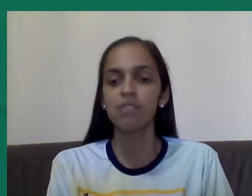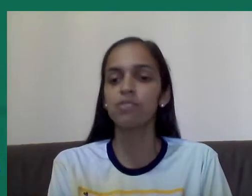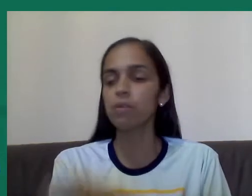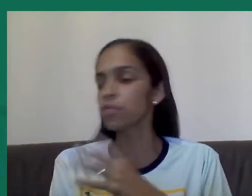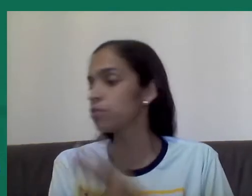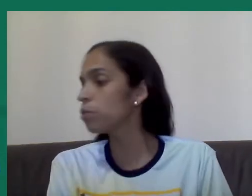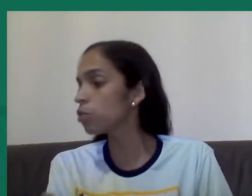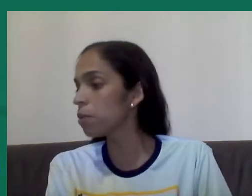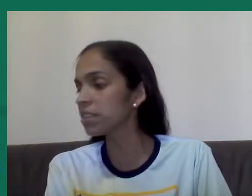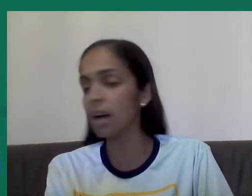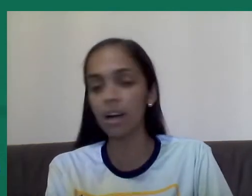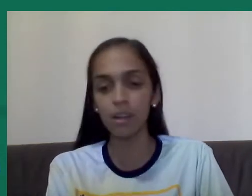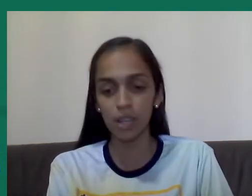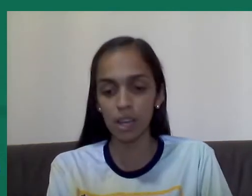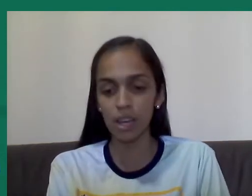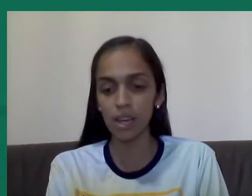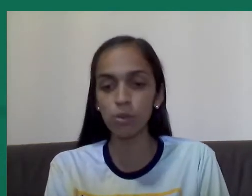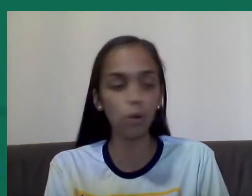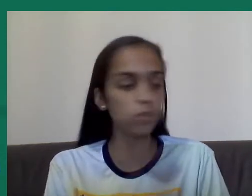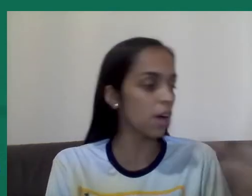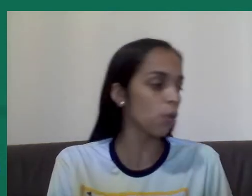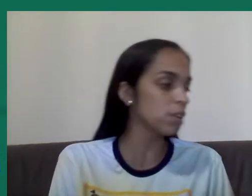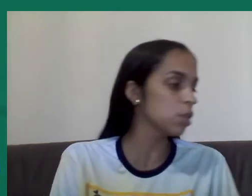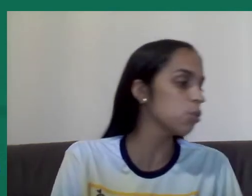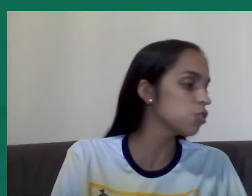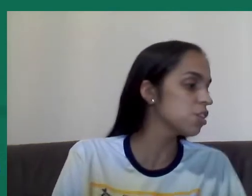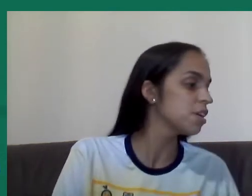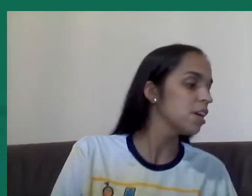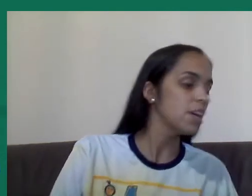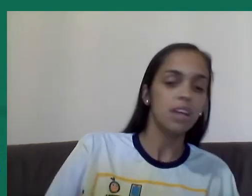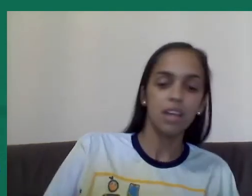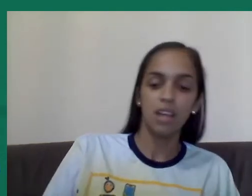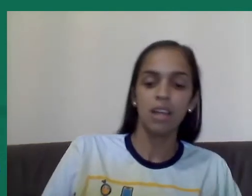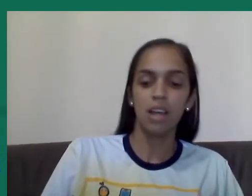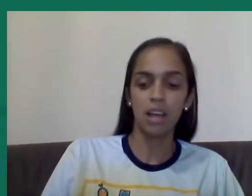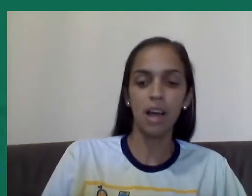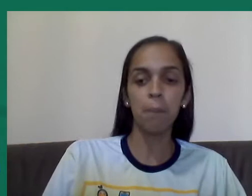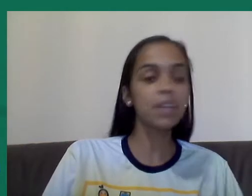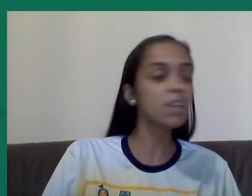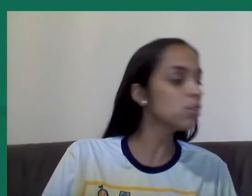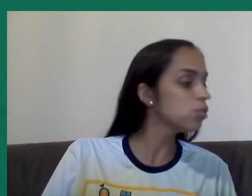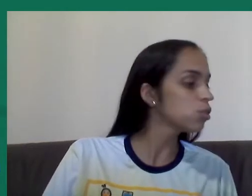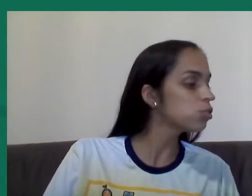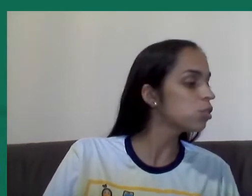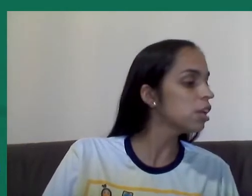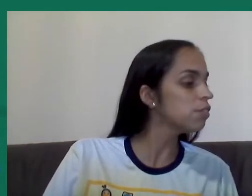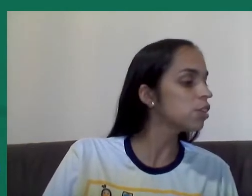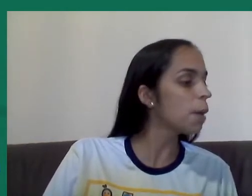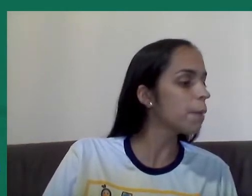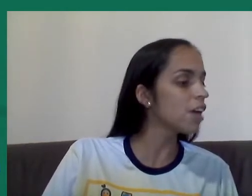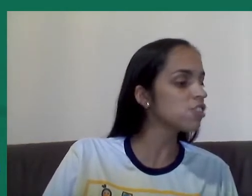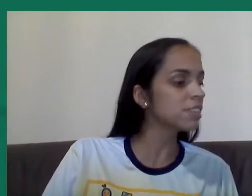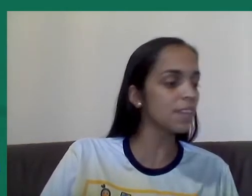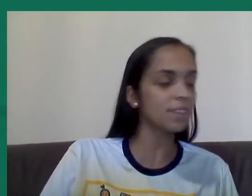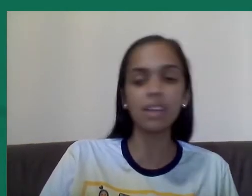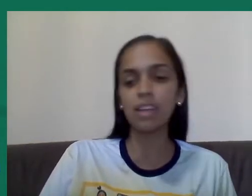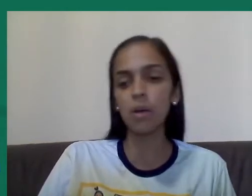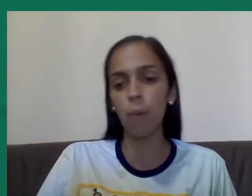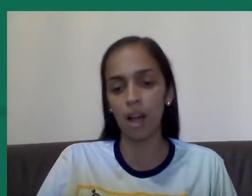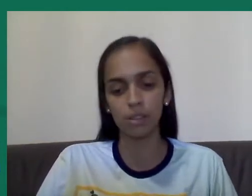lá, vamos começar, nossa aula de hoje. Abrindo o nosso livro na